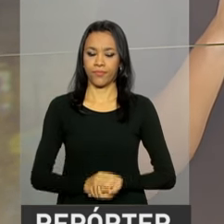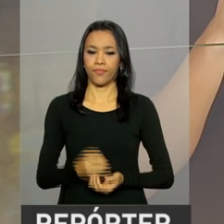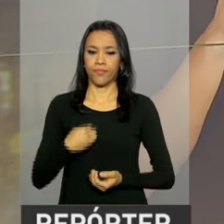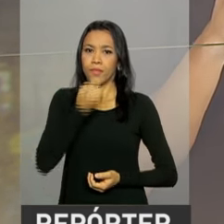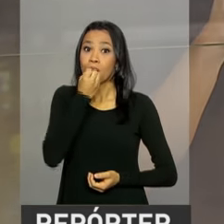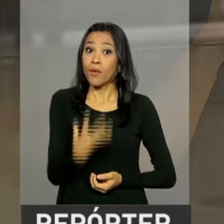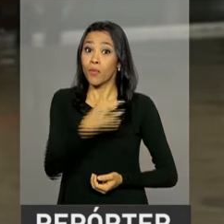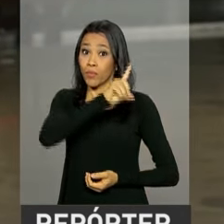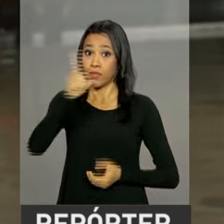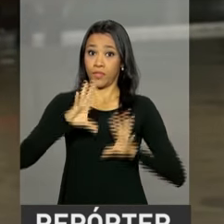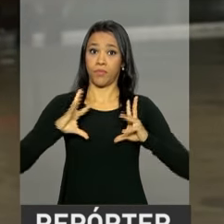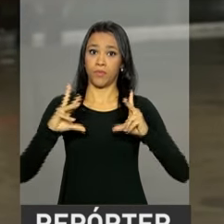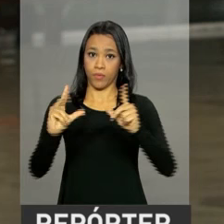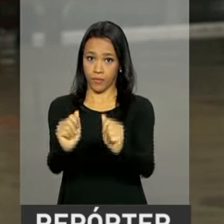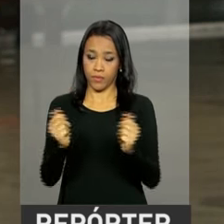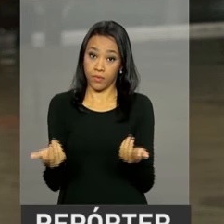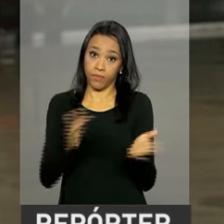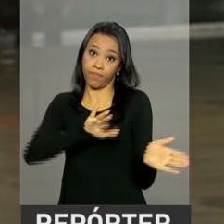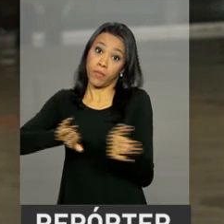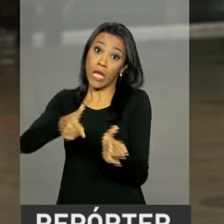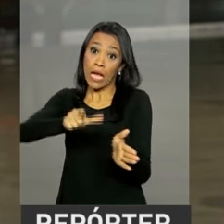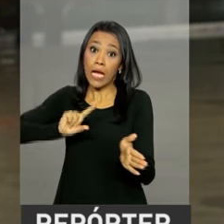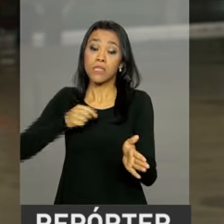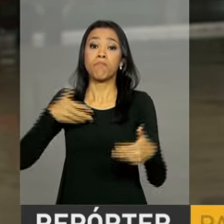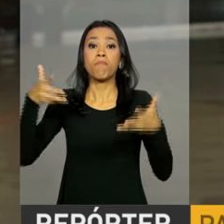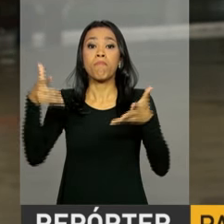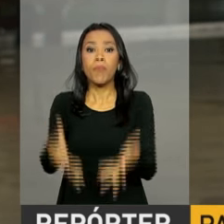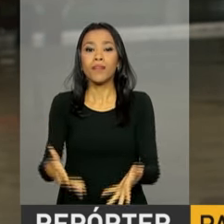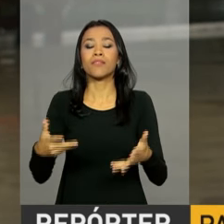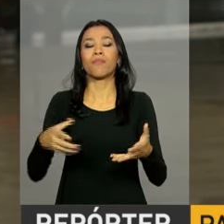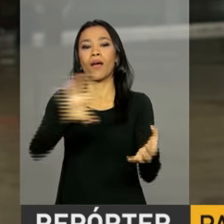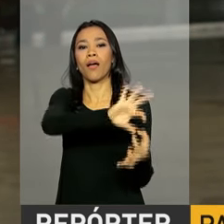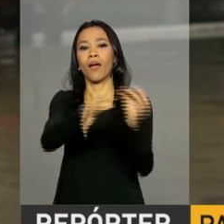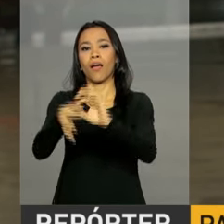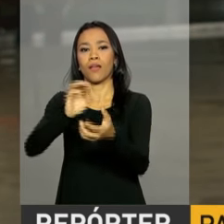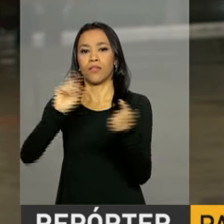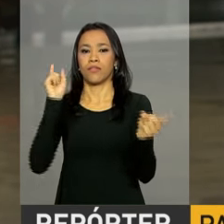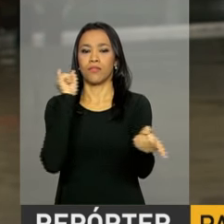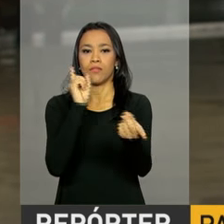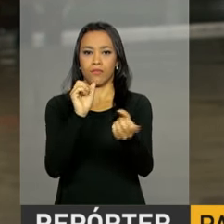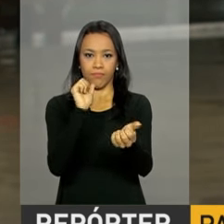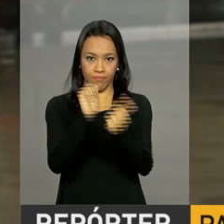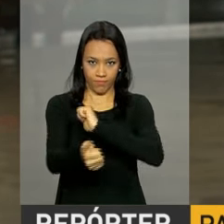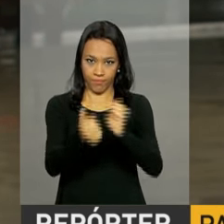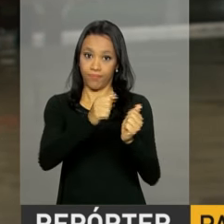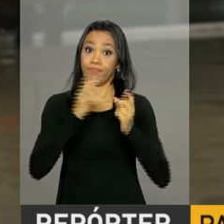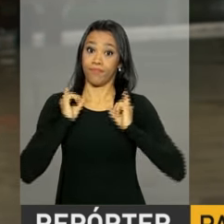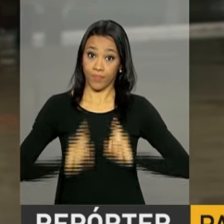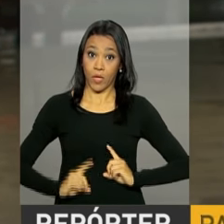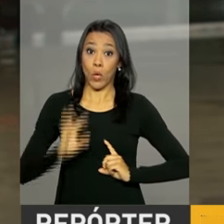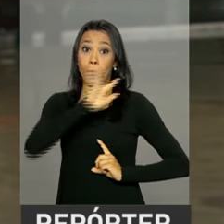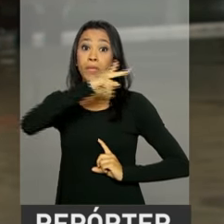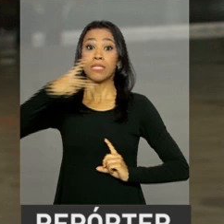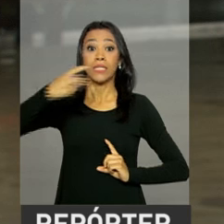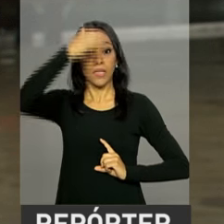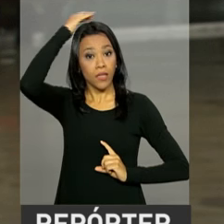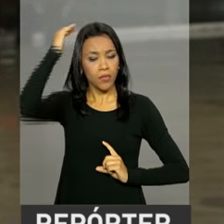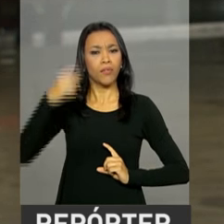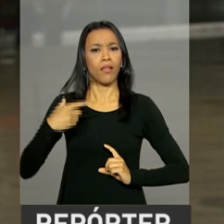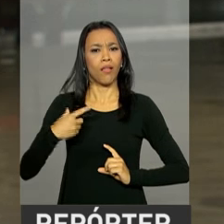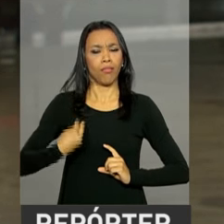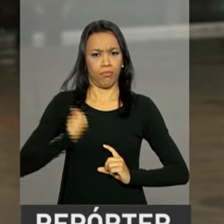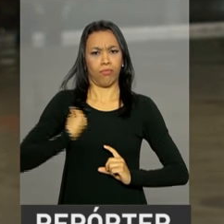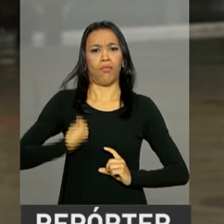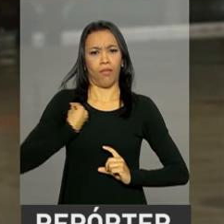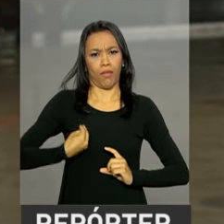você, Leandro. Bom dia a todos. Pois é, antes de participar da abertura das Paralimpíadas, o presidente da República, Michel Temer, esteve aqui em Brasília